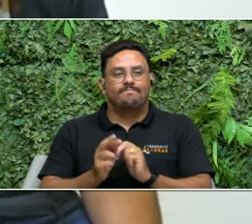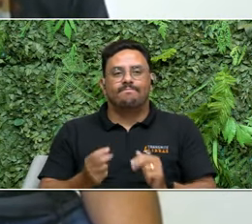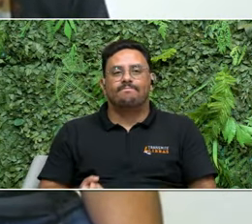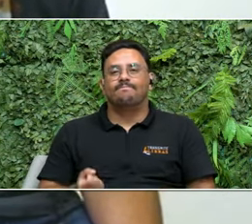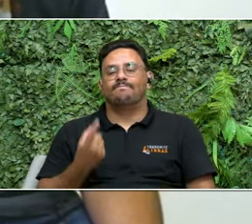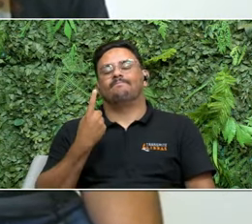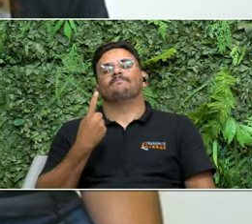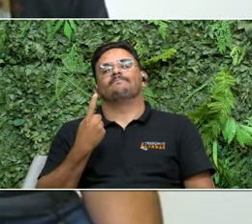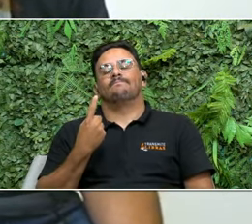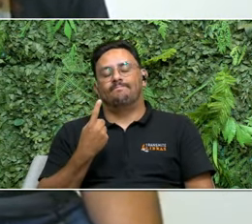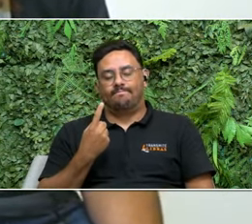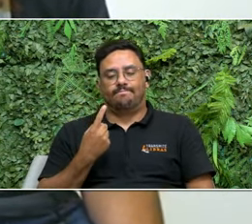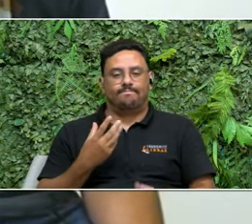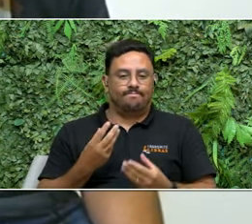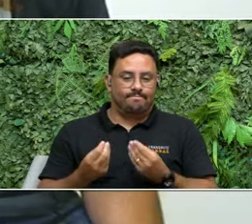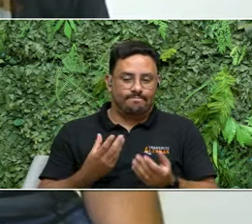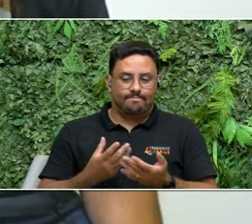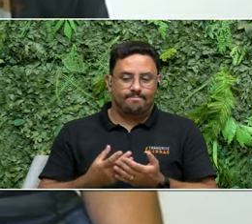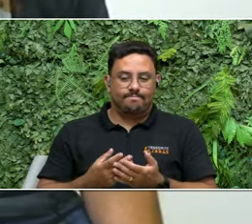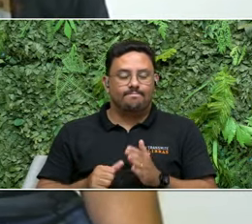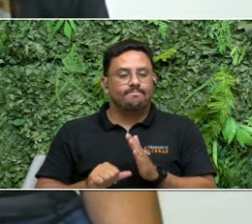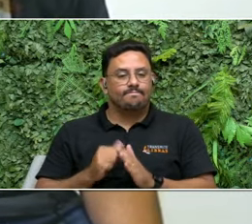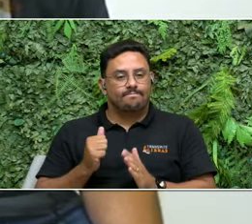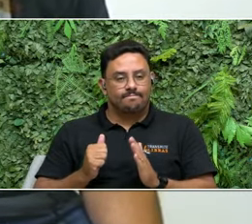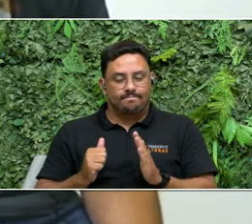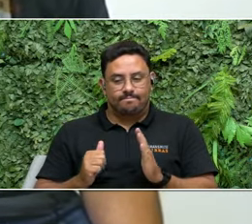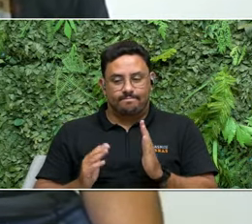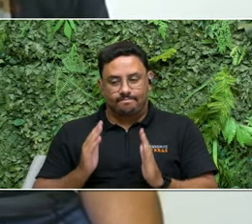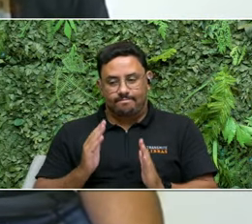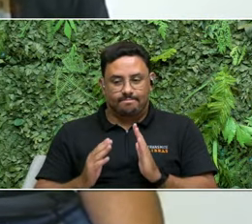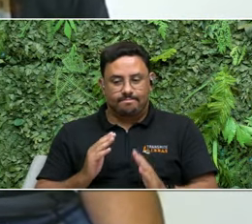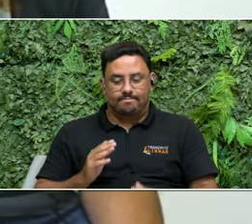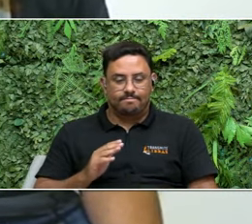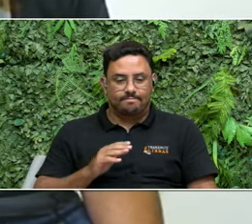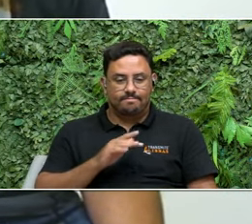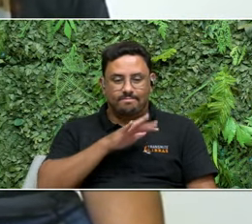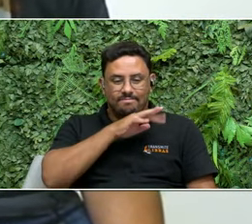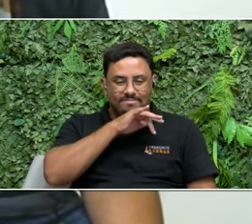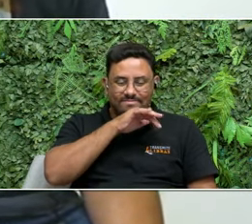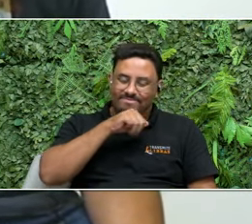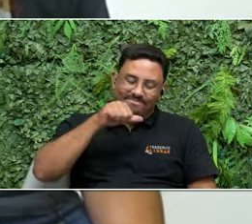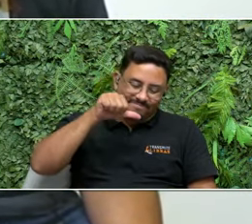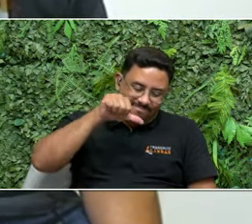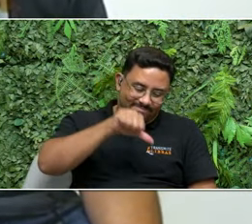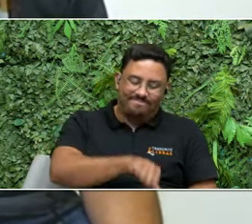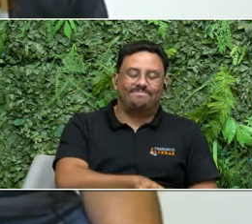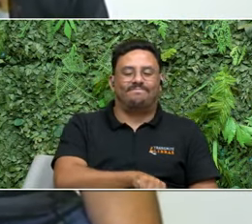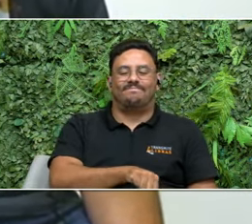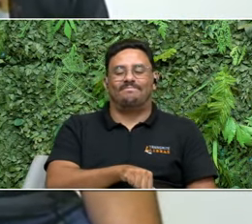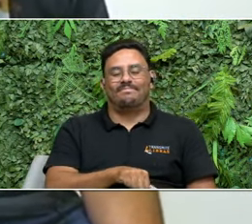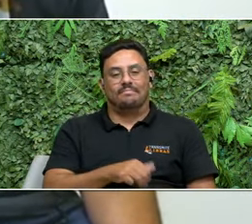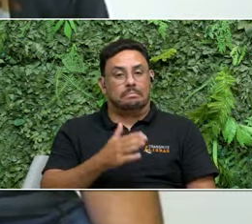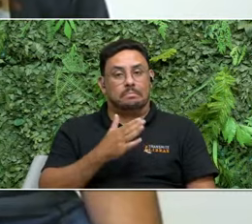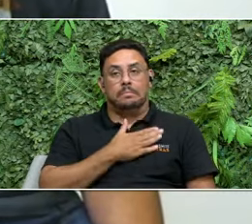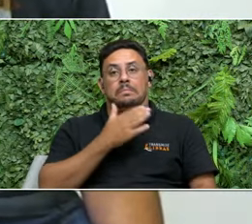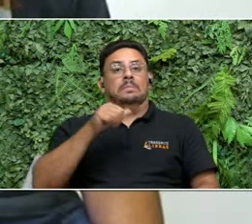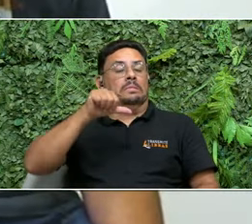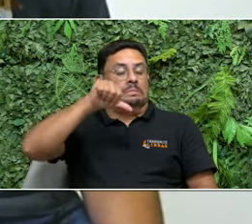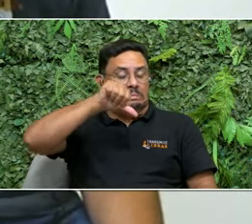ele é um jogador muito peculiar primeiro tempo dele foi horroroso foi